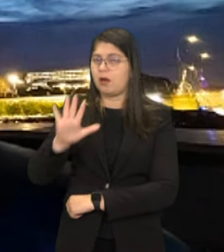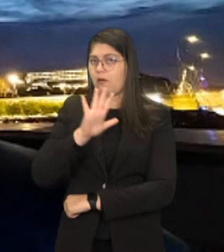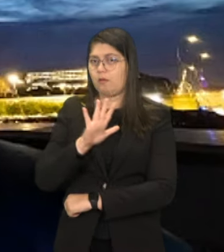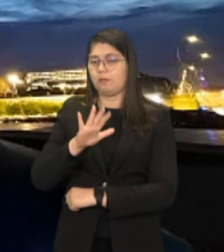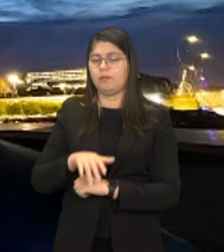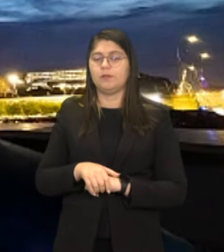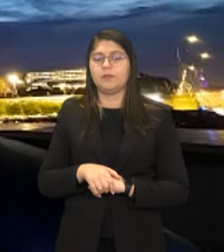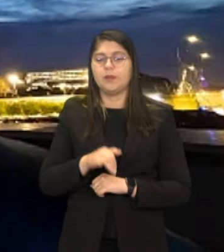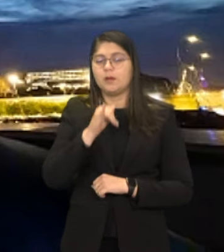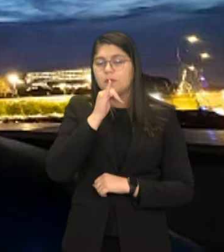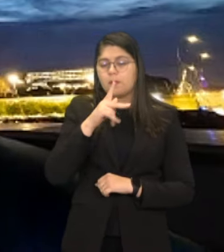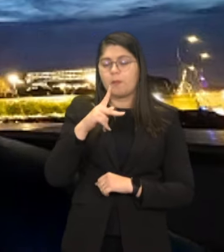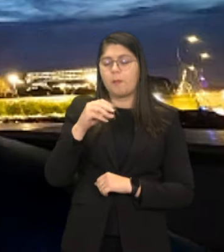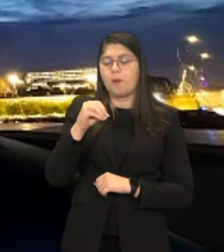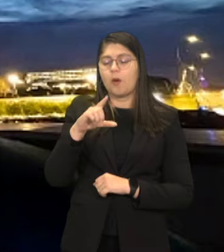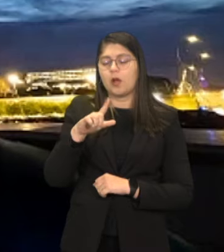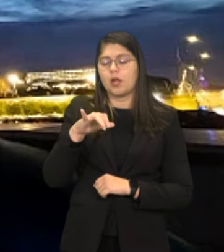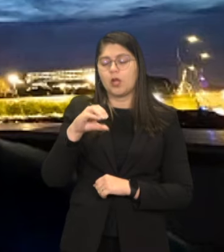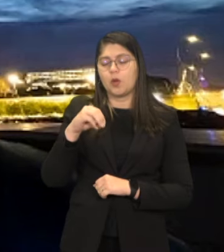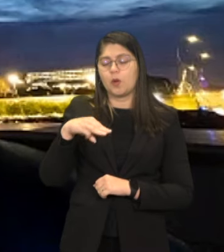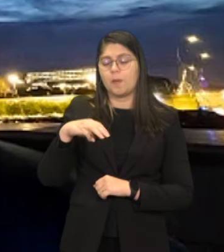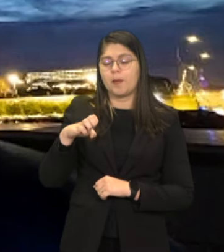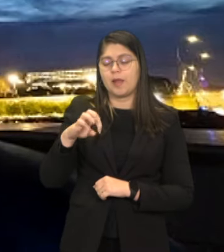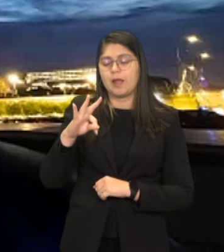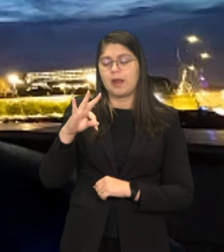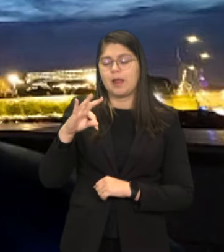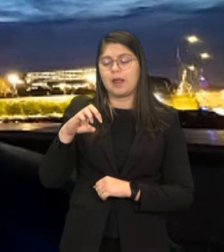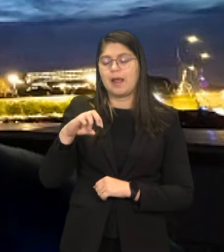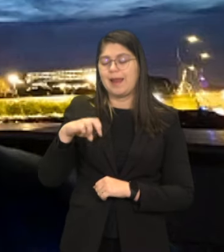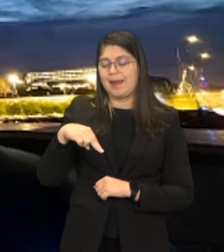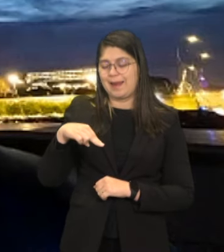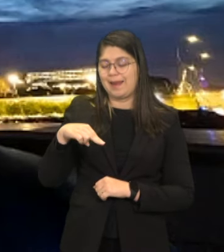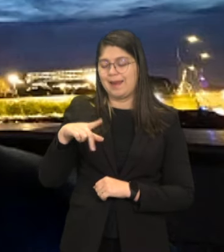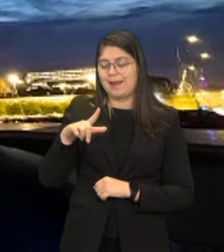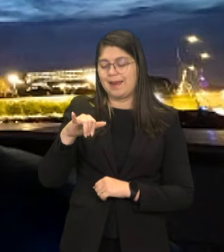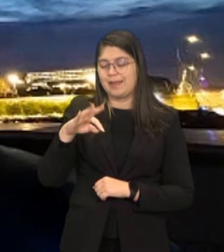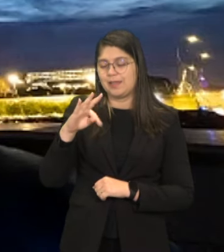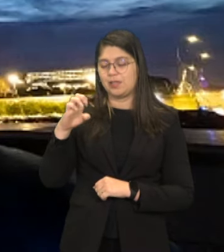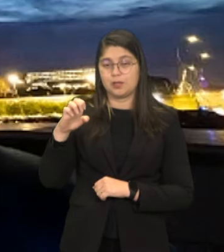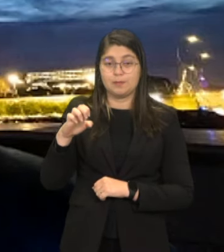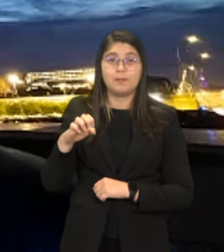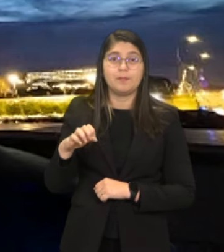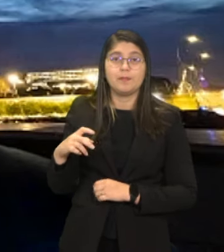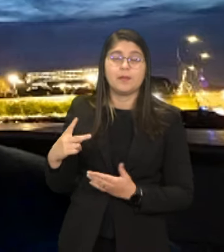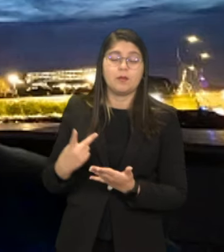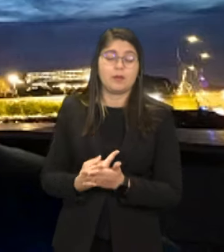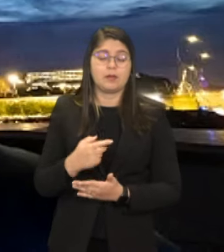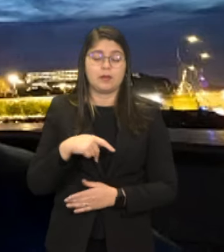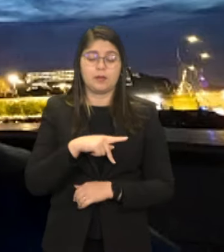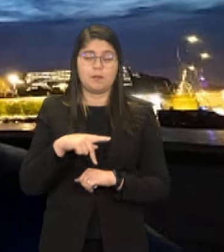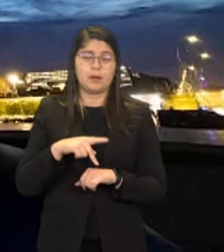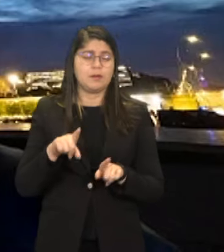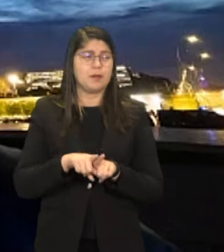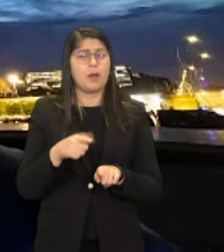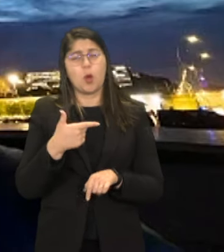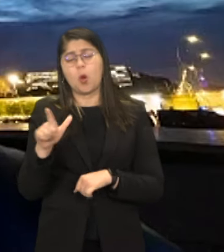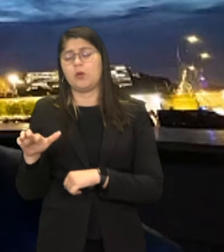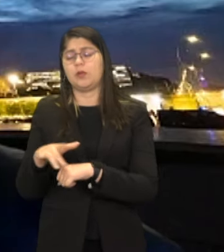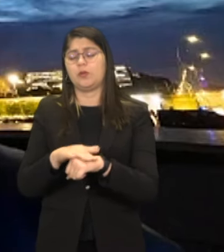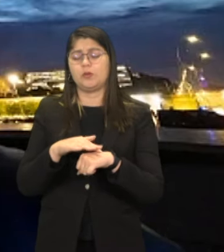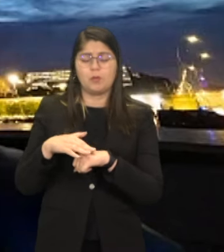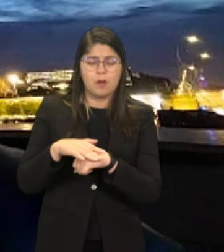como a poliomielite, é um caso clássico de êxito no nosso país, como em relação a outras enfermidades,